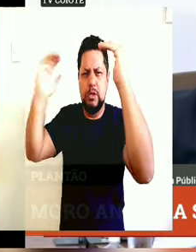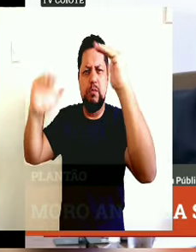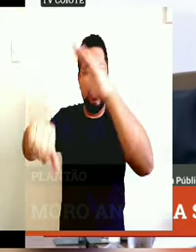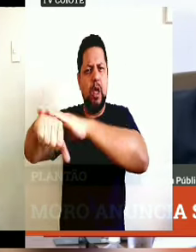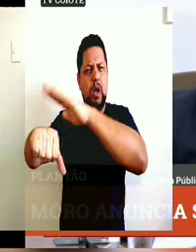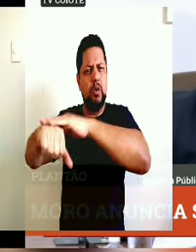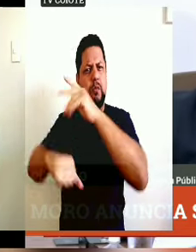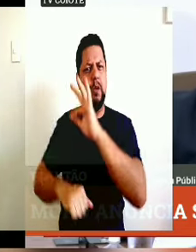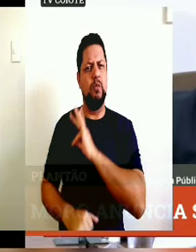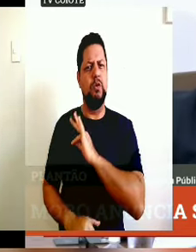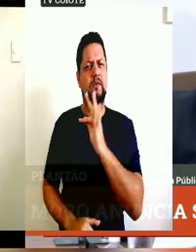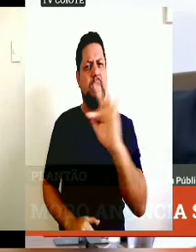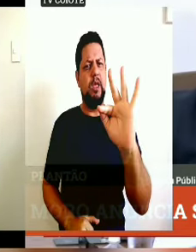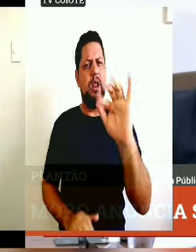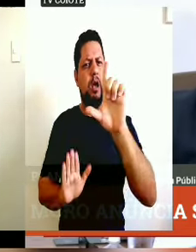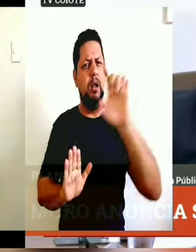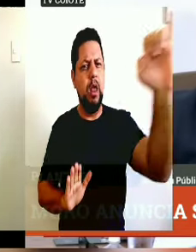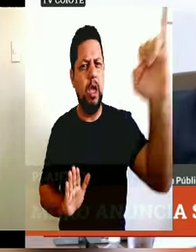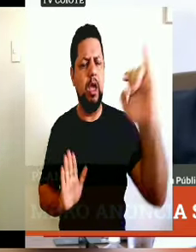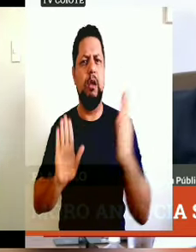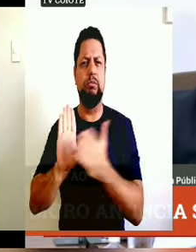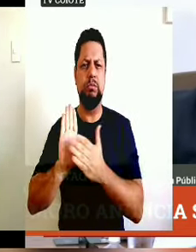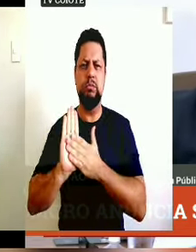autonomia da aplicação da lei,